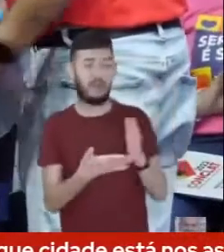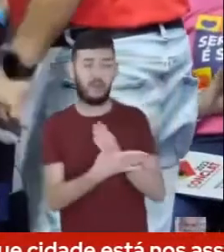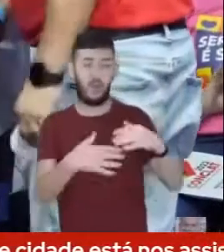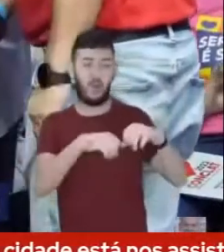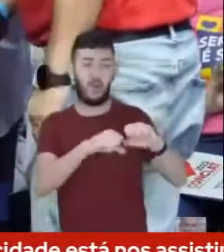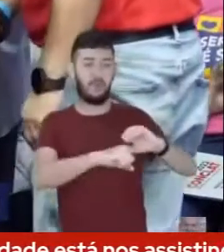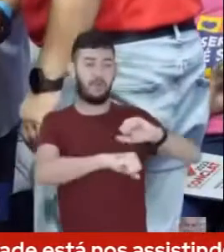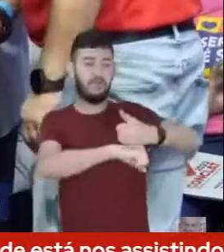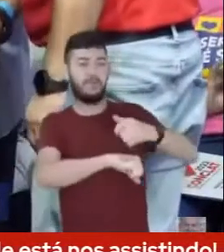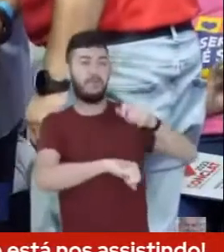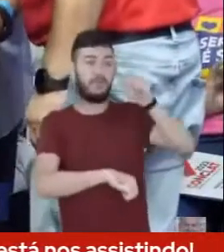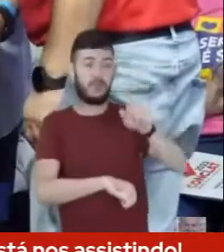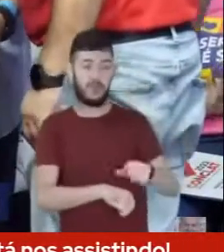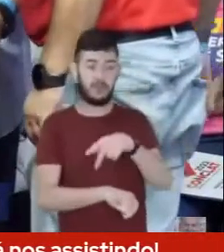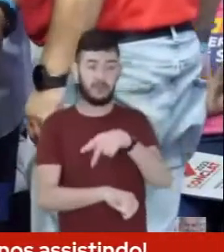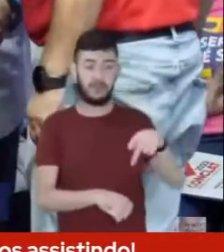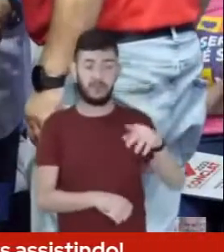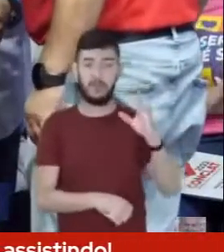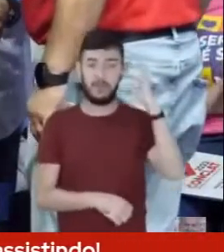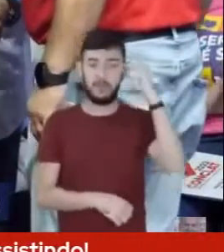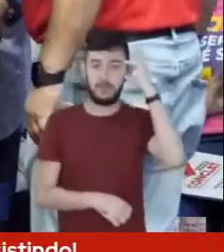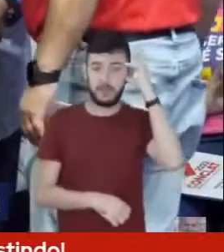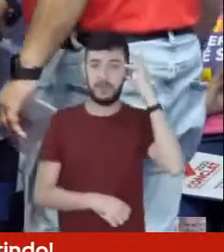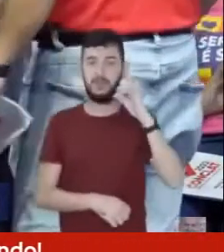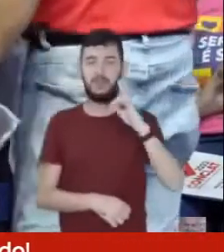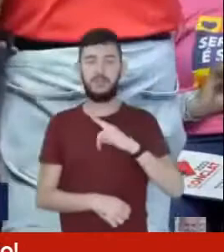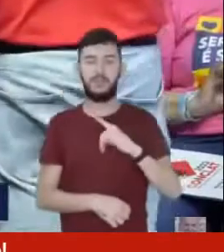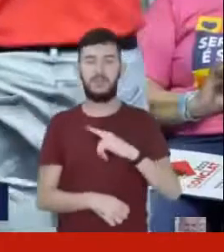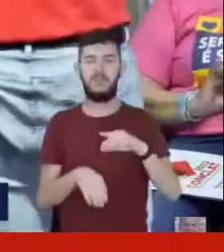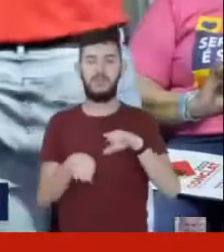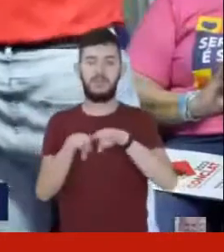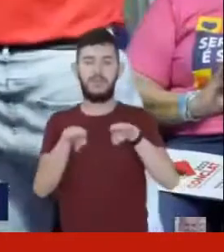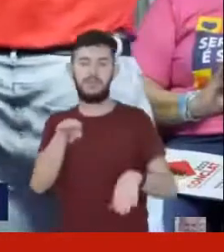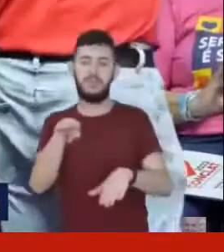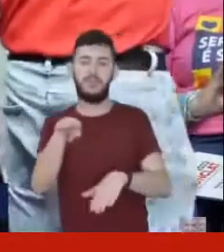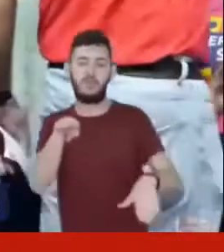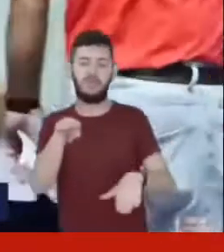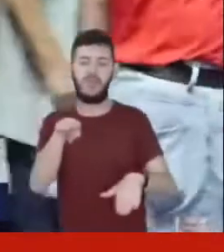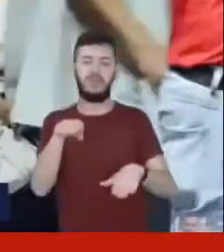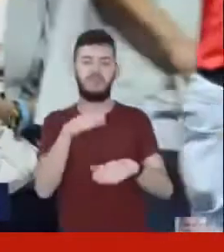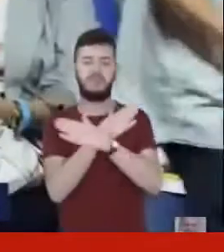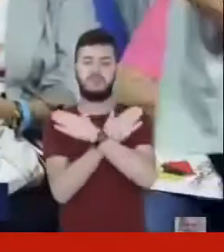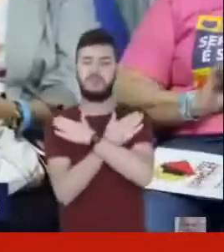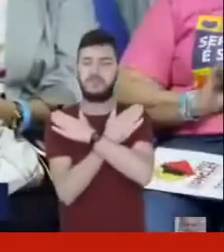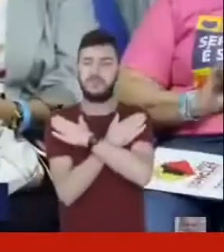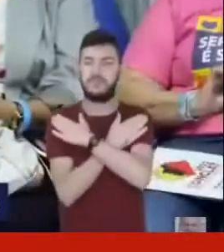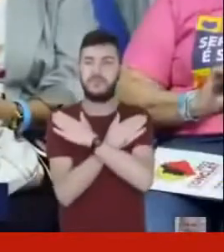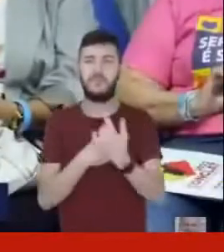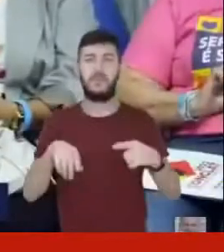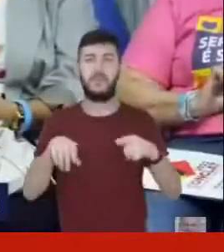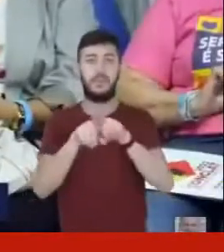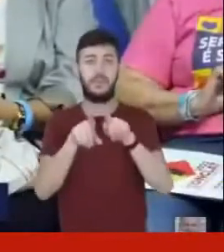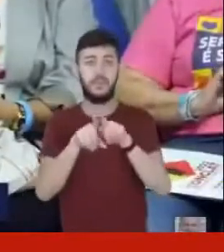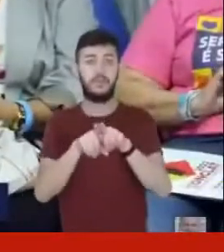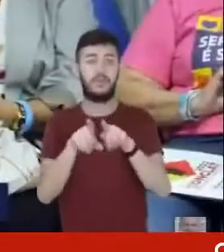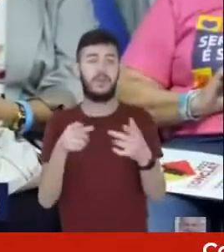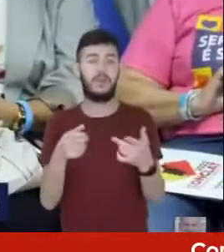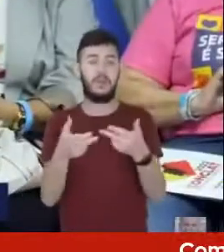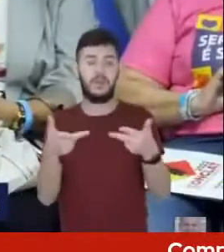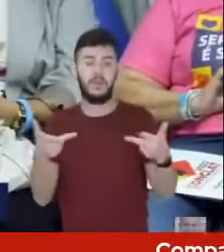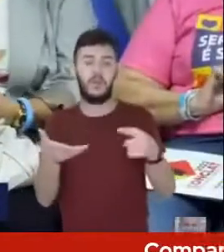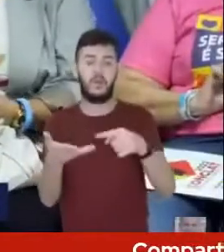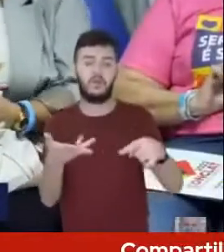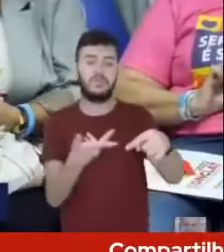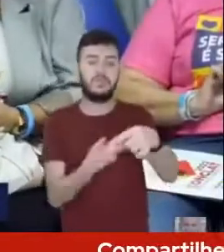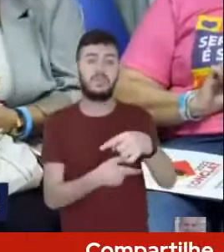de país, para gerar desigualdade, para gerar desemprego, para desmontar as ferramentas que a gente tinha para geração de emprego e